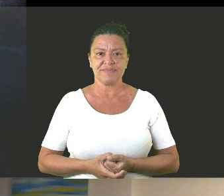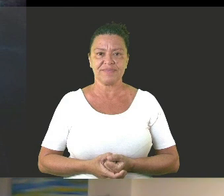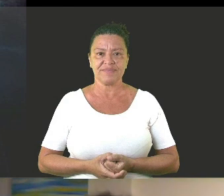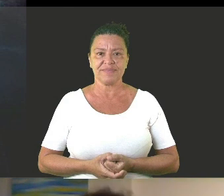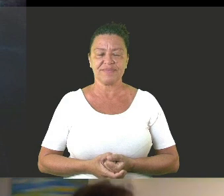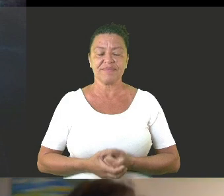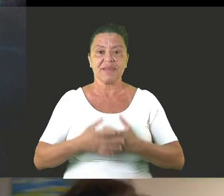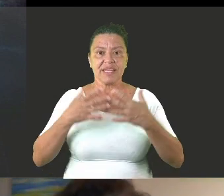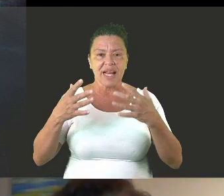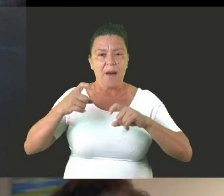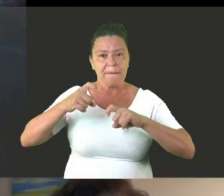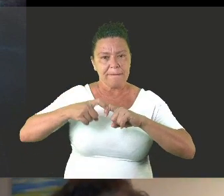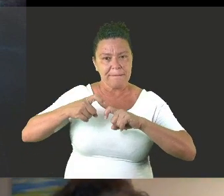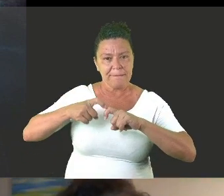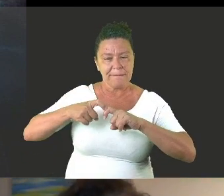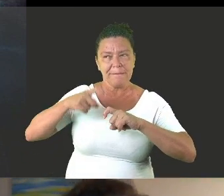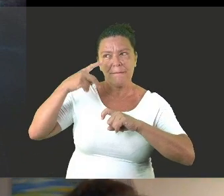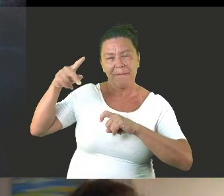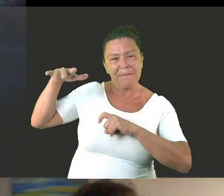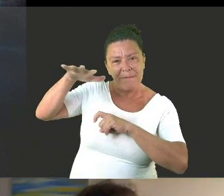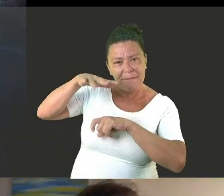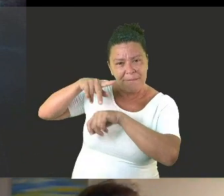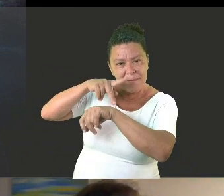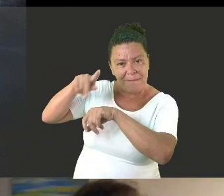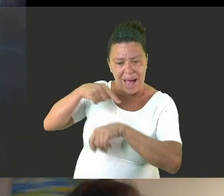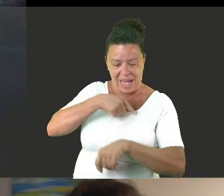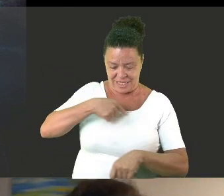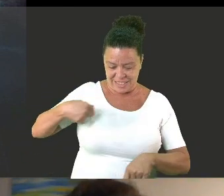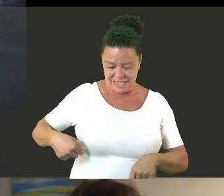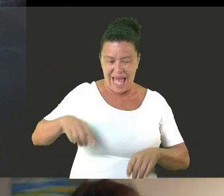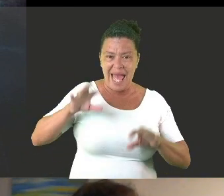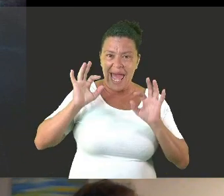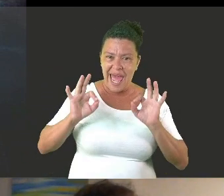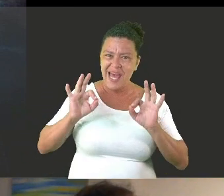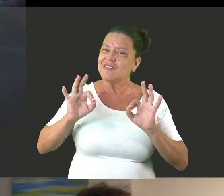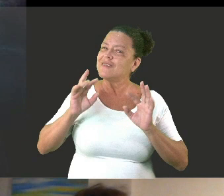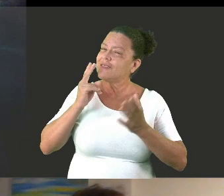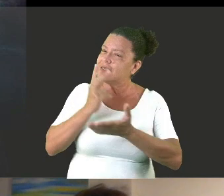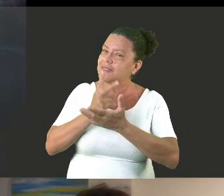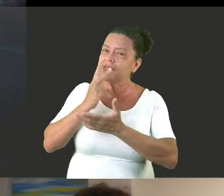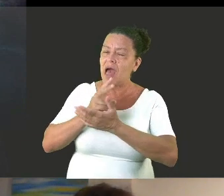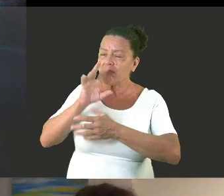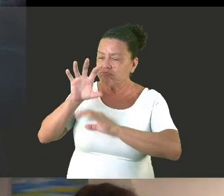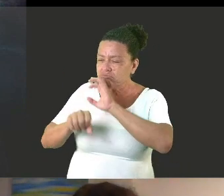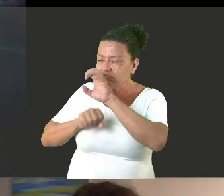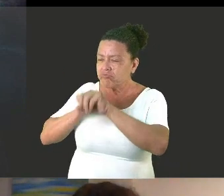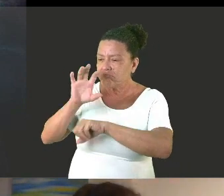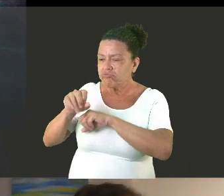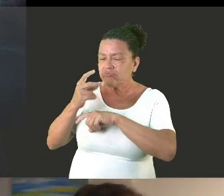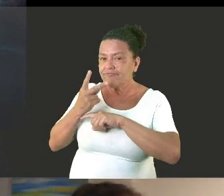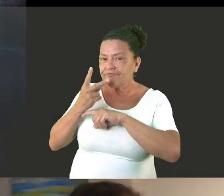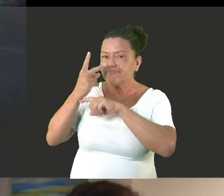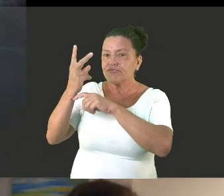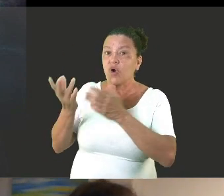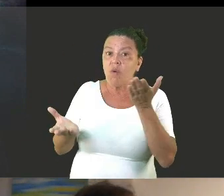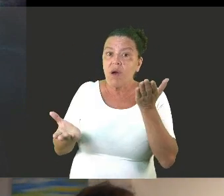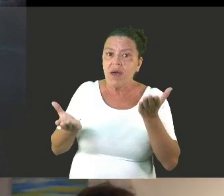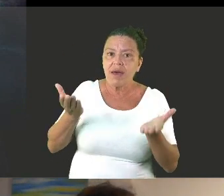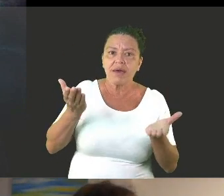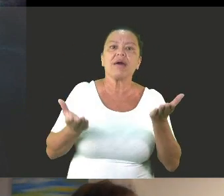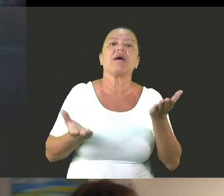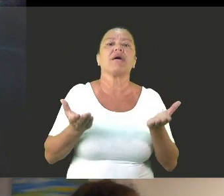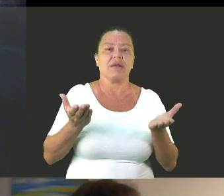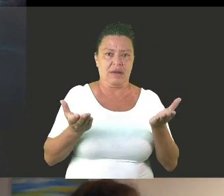a medicina chinesa, por exemplo, ela é muito pautada em buscar o equilíbrio